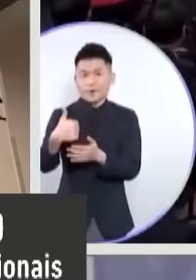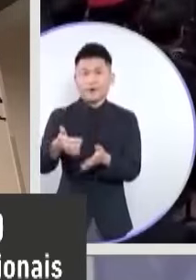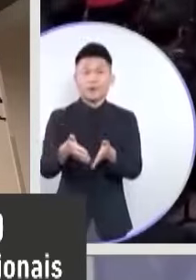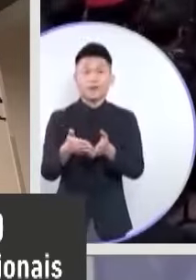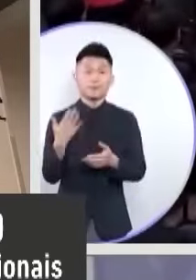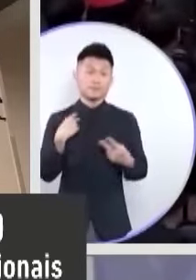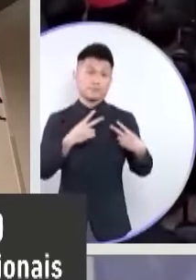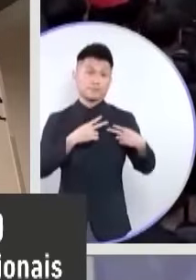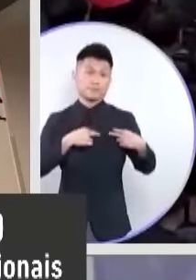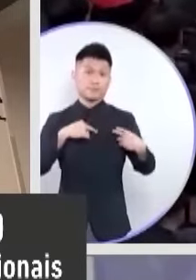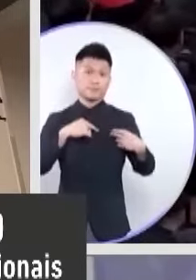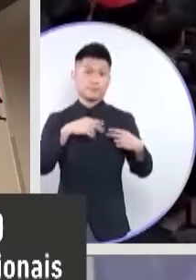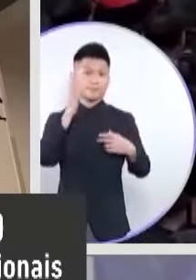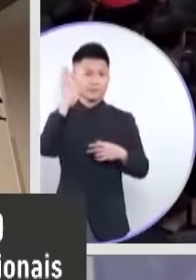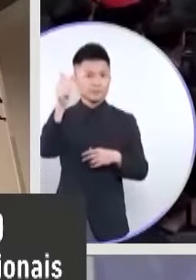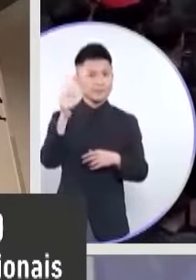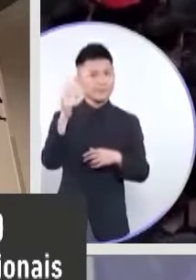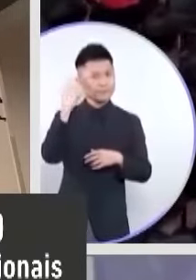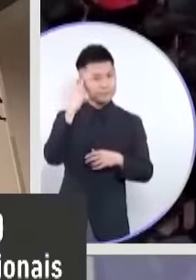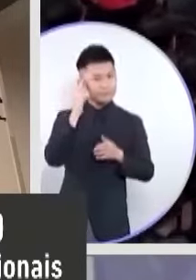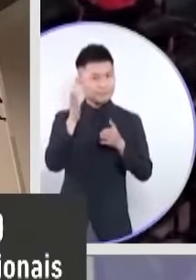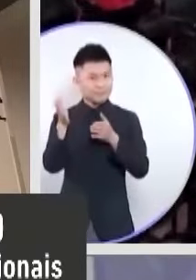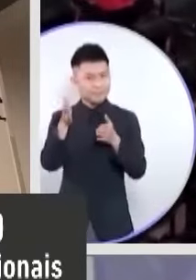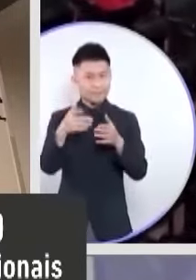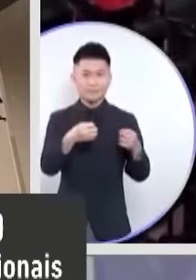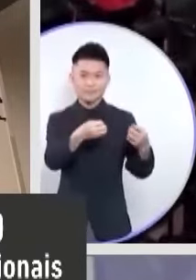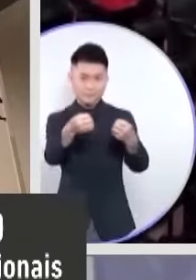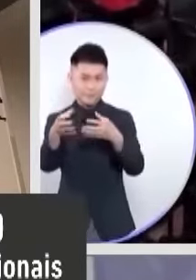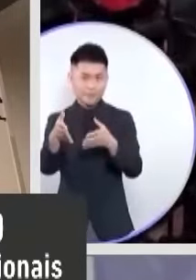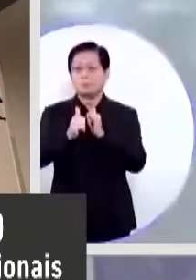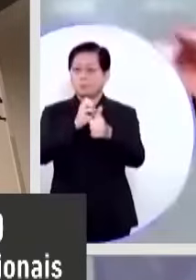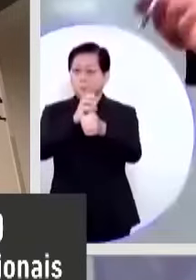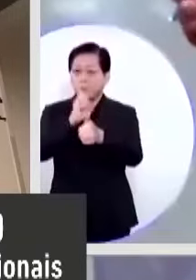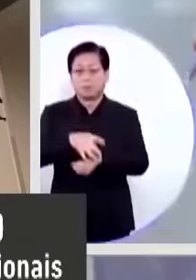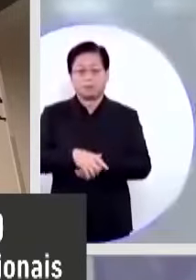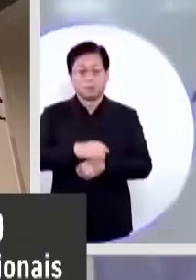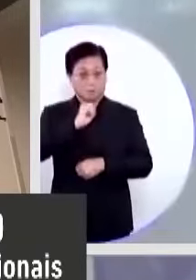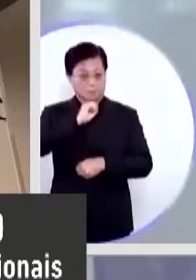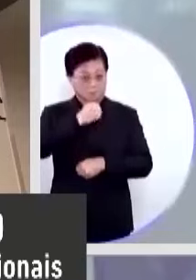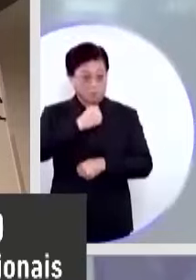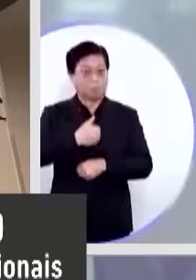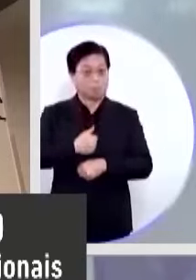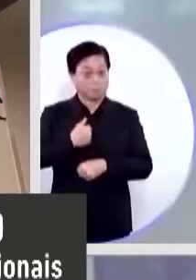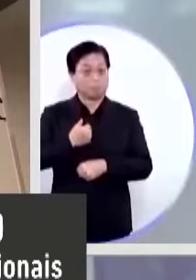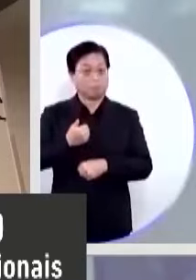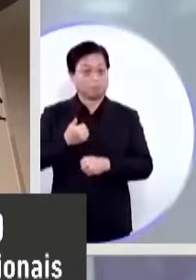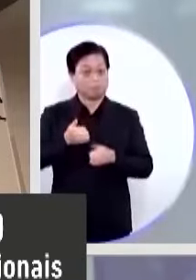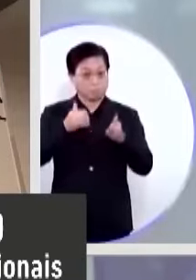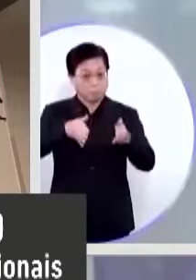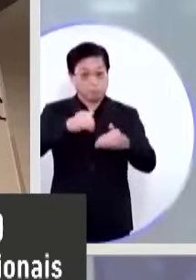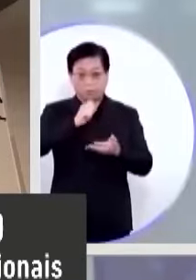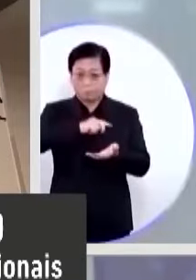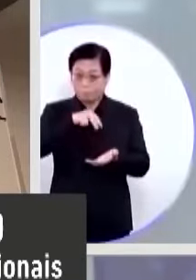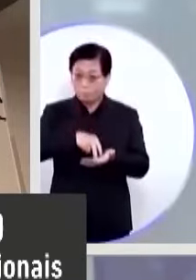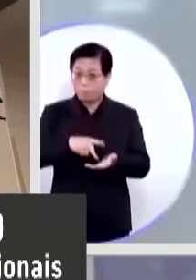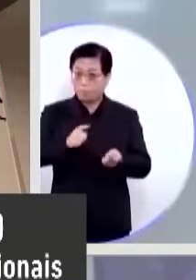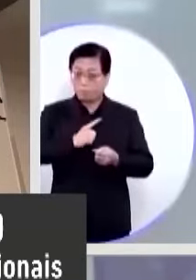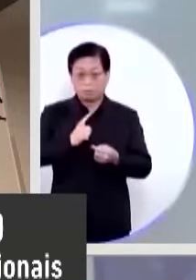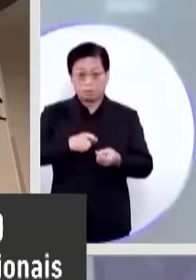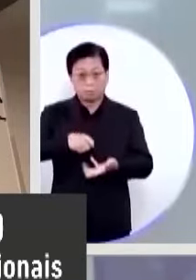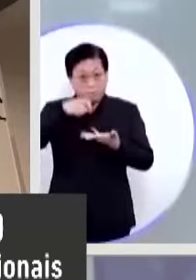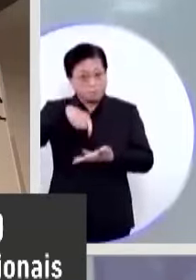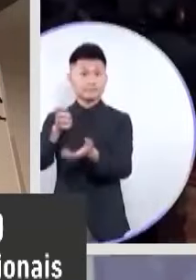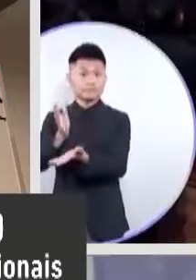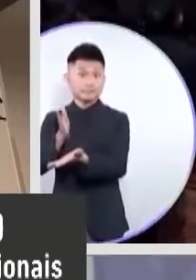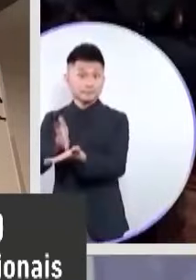Tai que significa significa manter Independência de fato mas não do ponto de vista legal e ao mesmo tempo ao